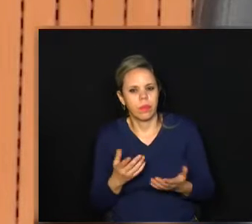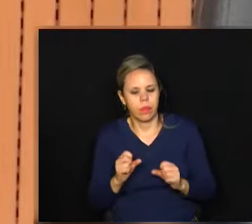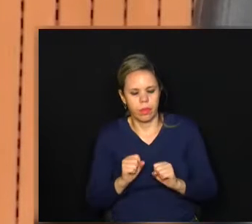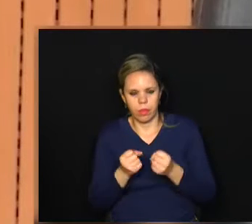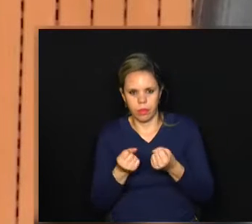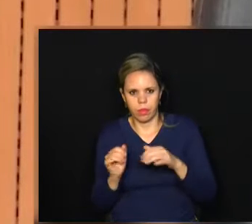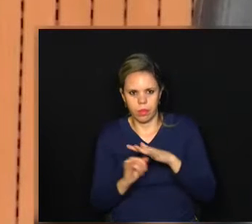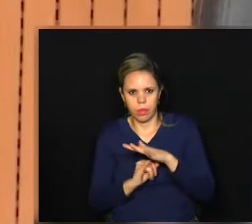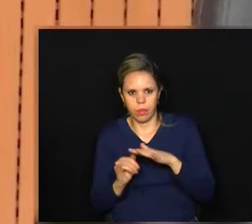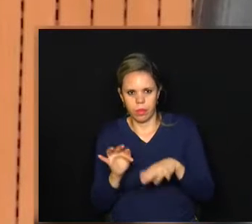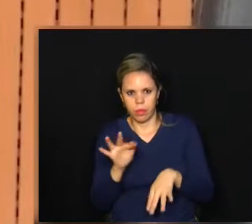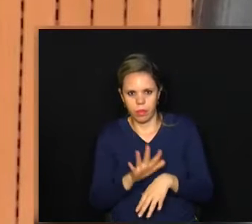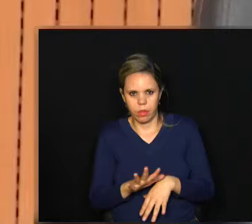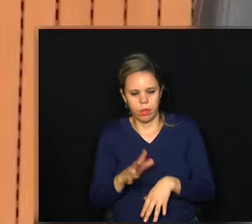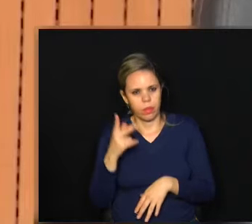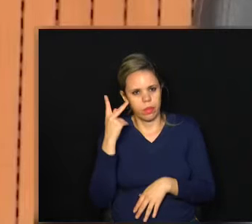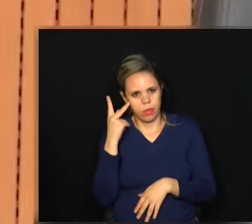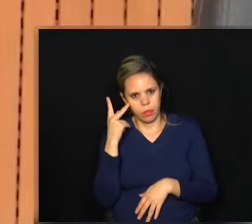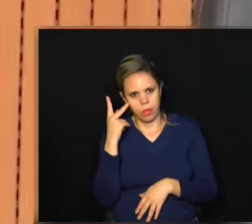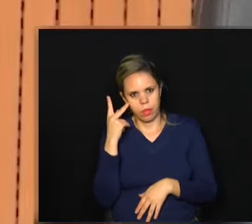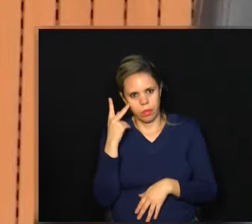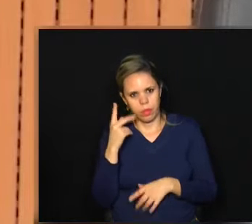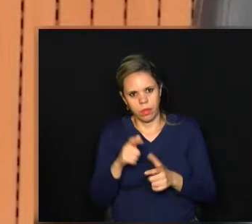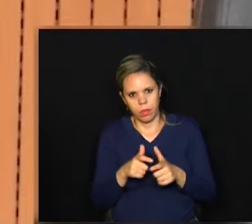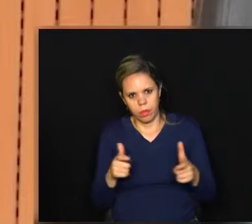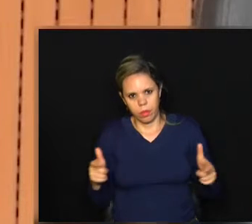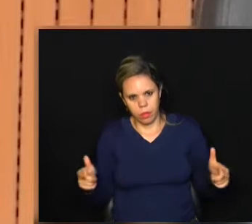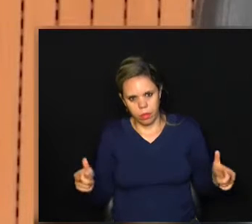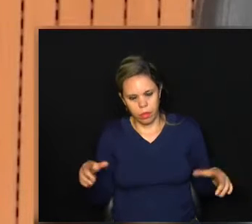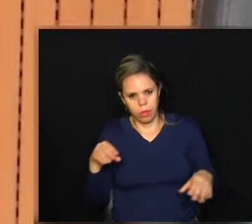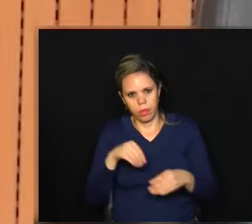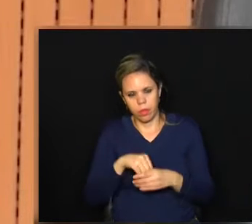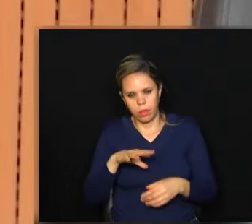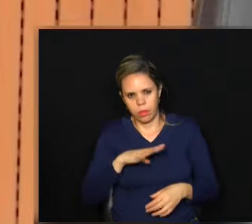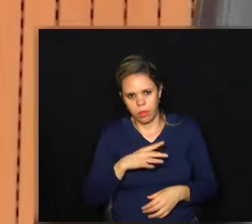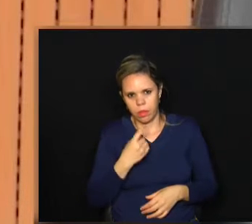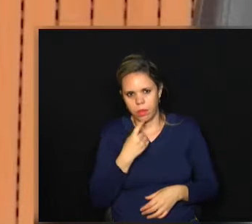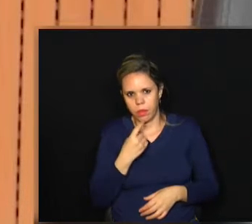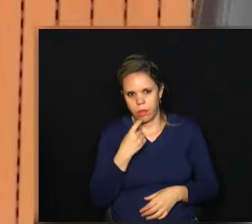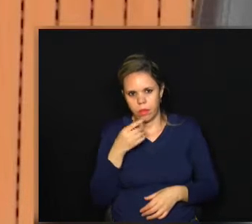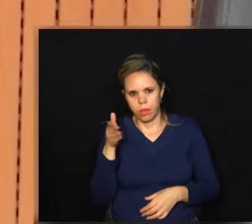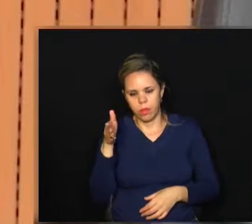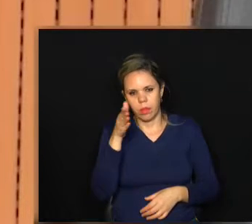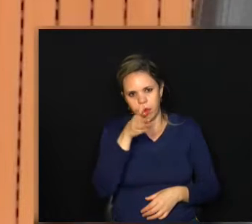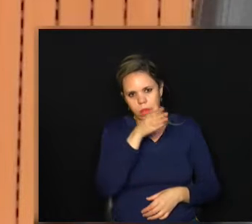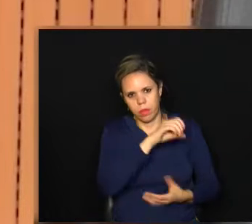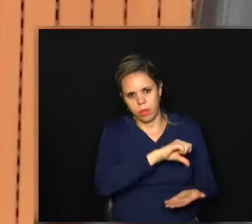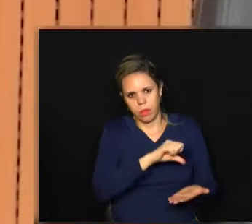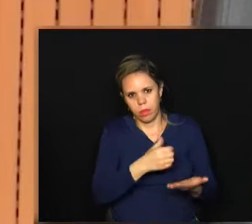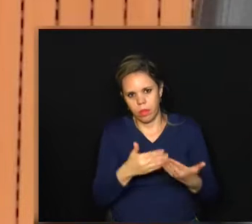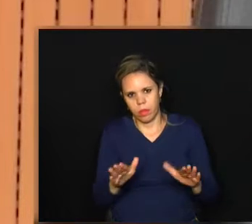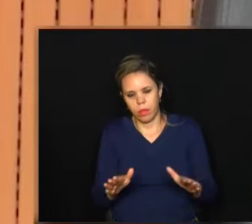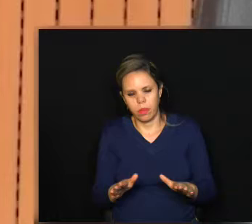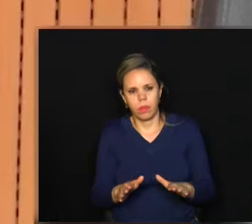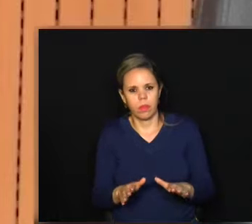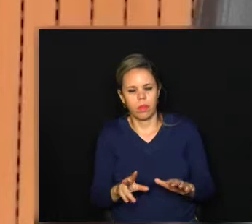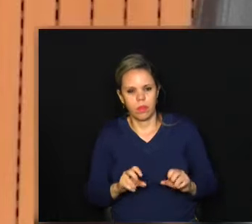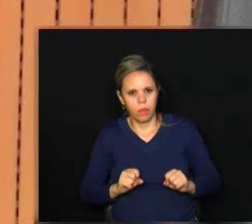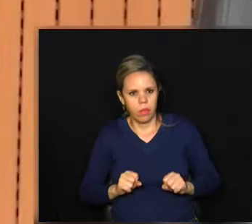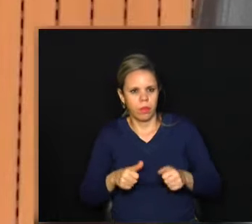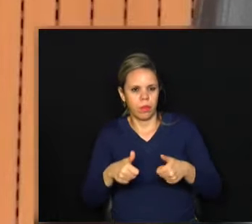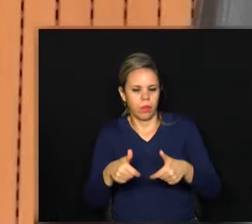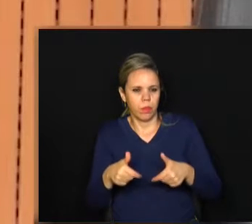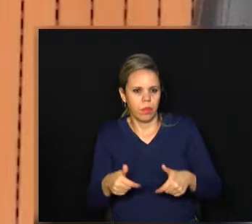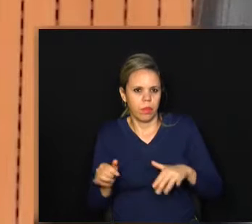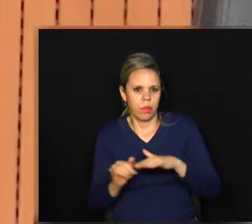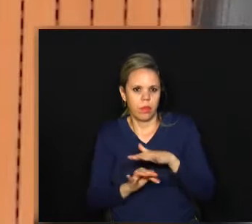que o Instituto Federal de São Paulo cresça dentro da cidade de Campinas. A nossa discussão é essa, é fortalecer o Instituto